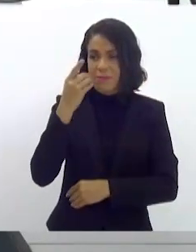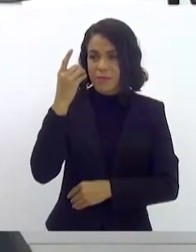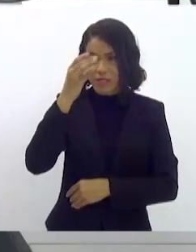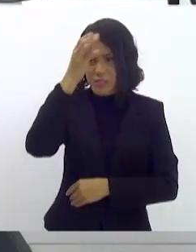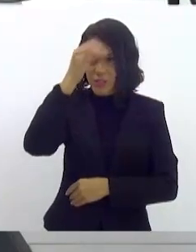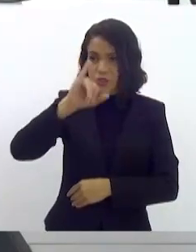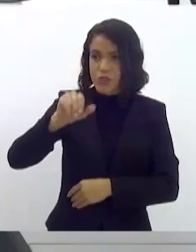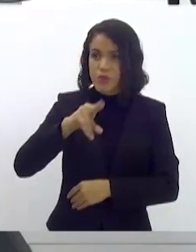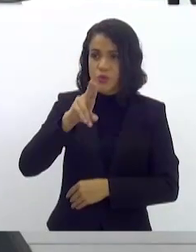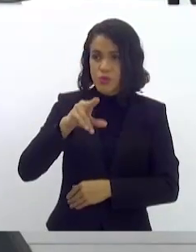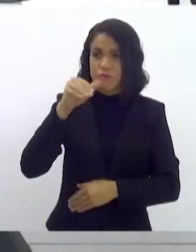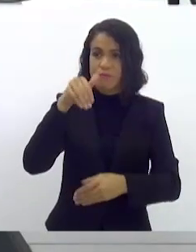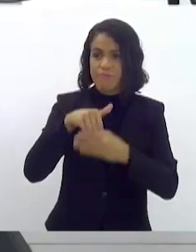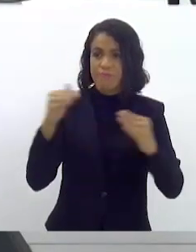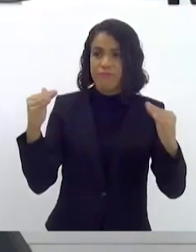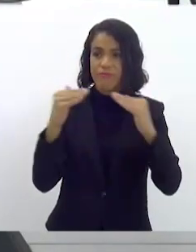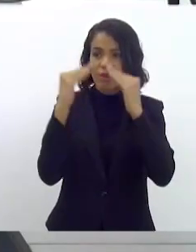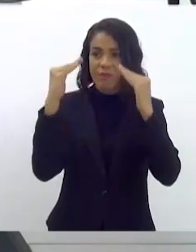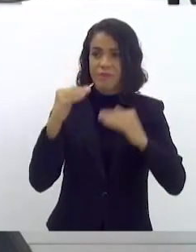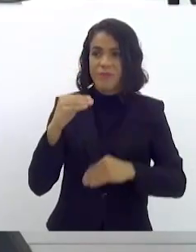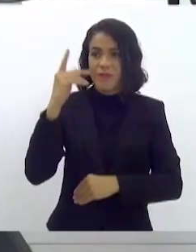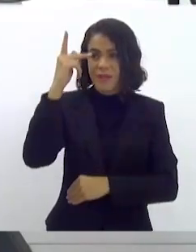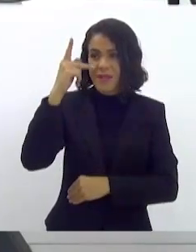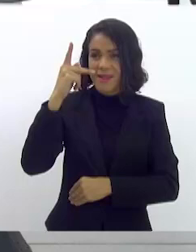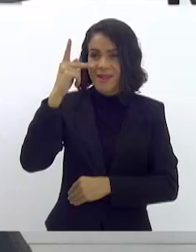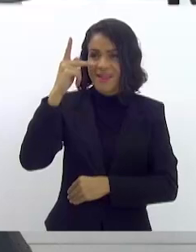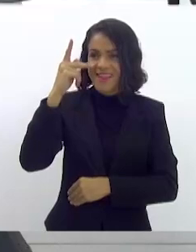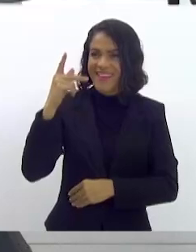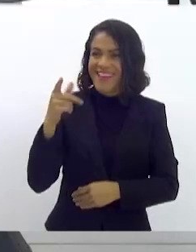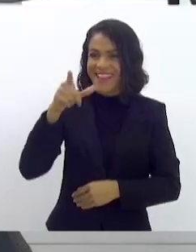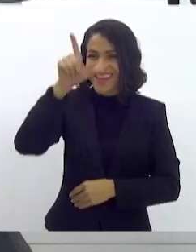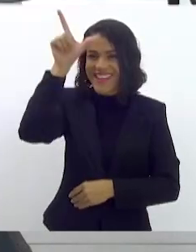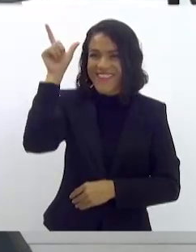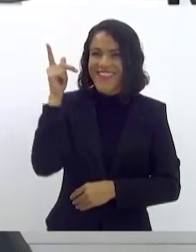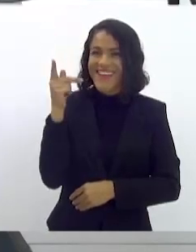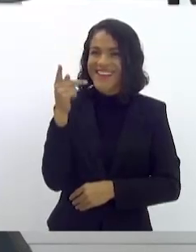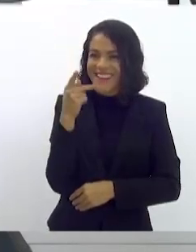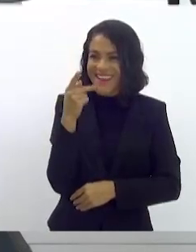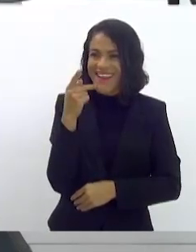Luiz Paulo? Voto com a Obá.